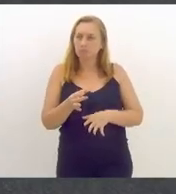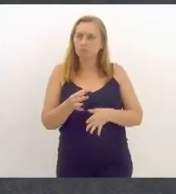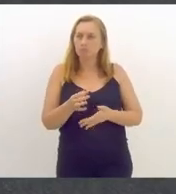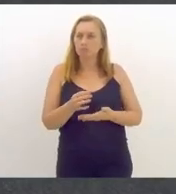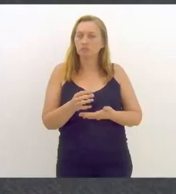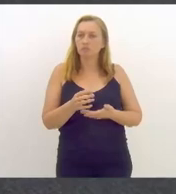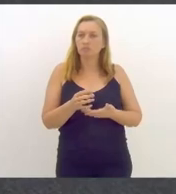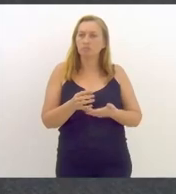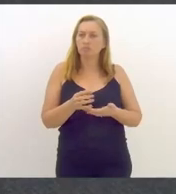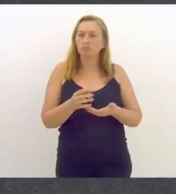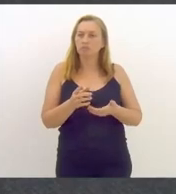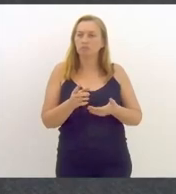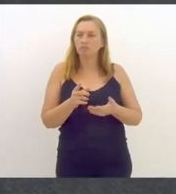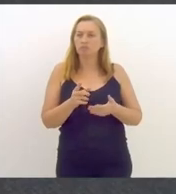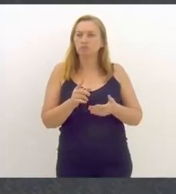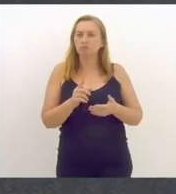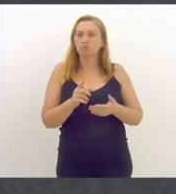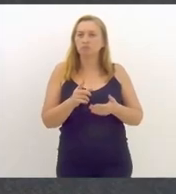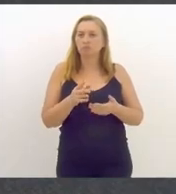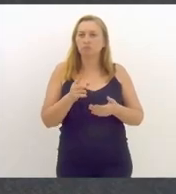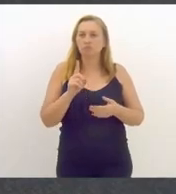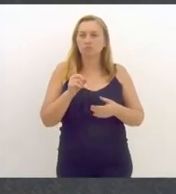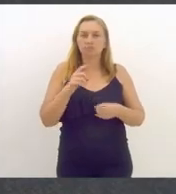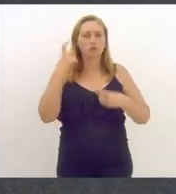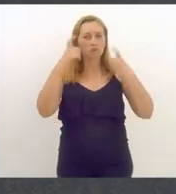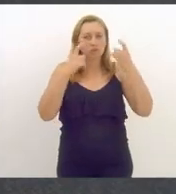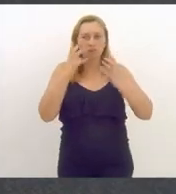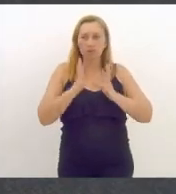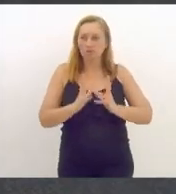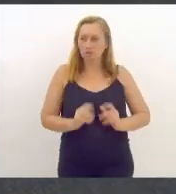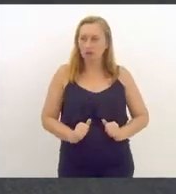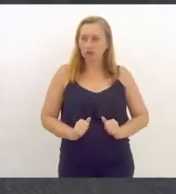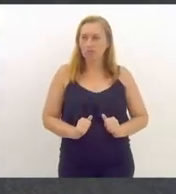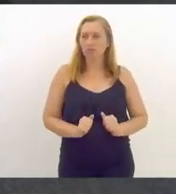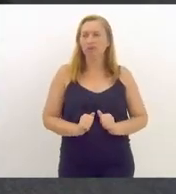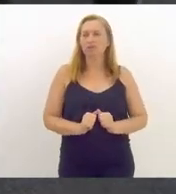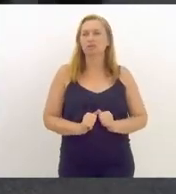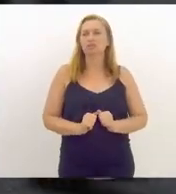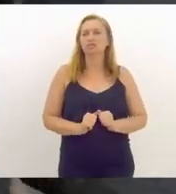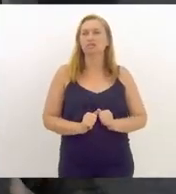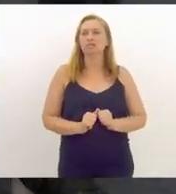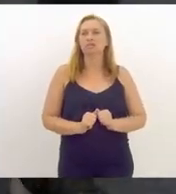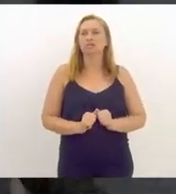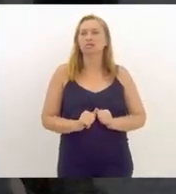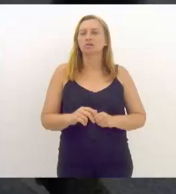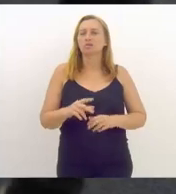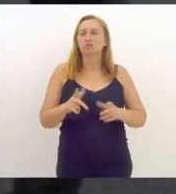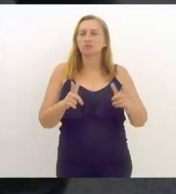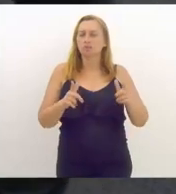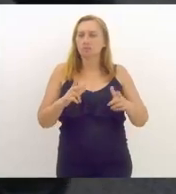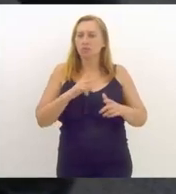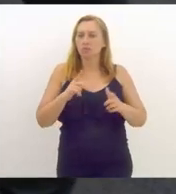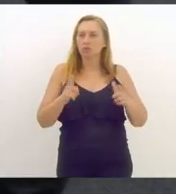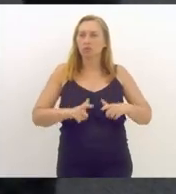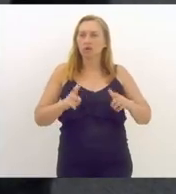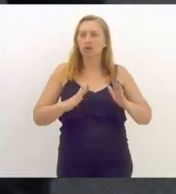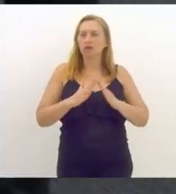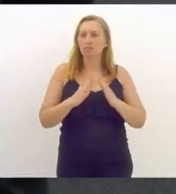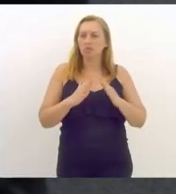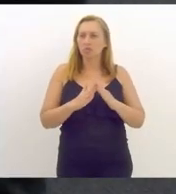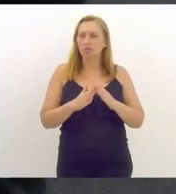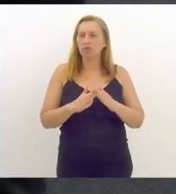extremo com a higiene pessoal com a negligência ao seu asseio a própria moradia acaba